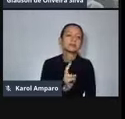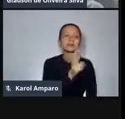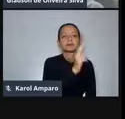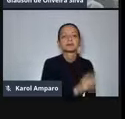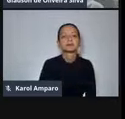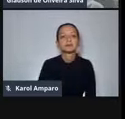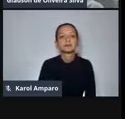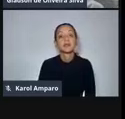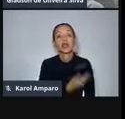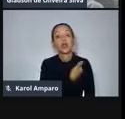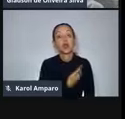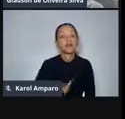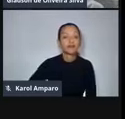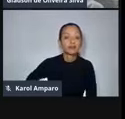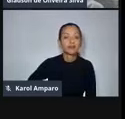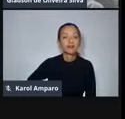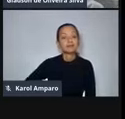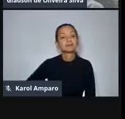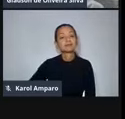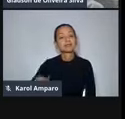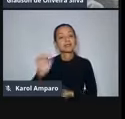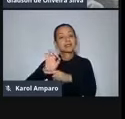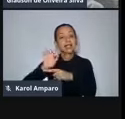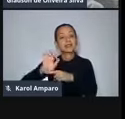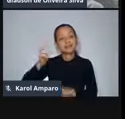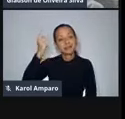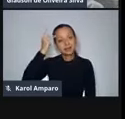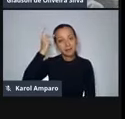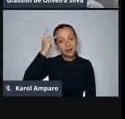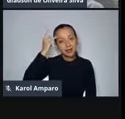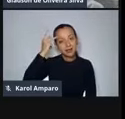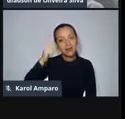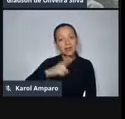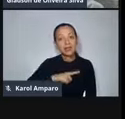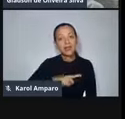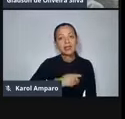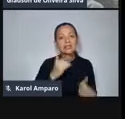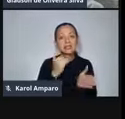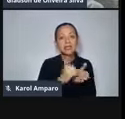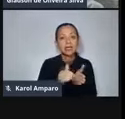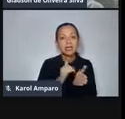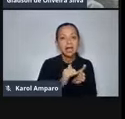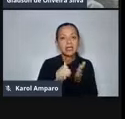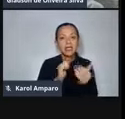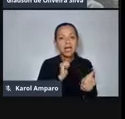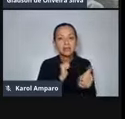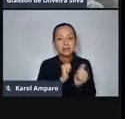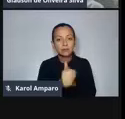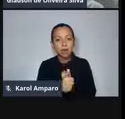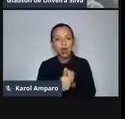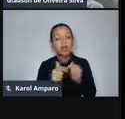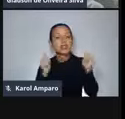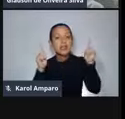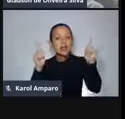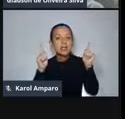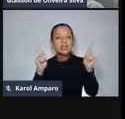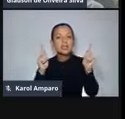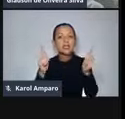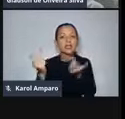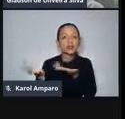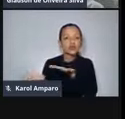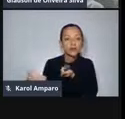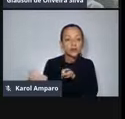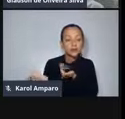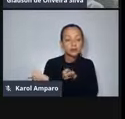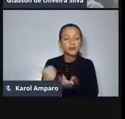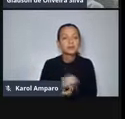Estado de São Paulo, também colocamos aí na Secretaria de Esportes, Lazer e Juventude, no antigo DEF da Água Branca, onde era a Escola de Educação Física antes de ir para a USP,